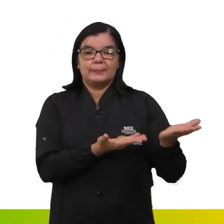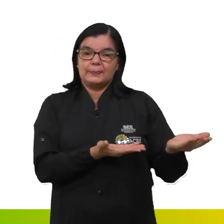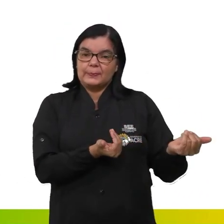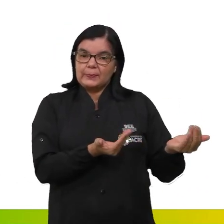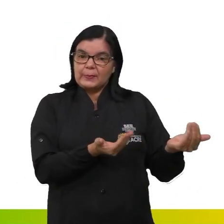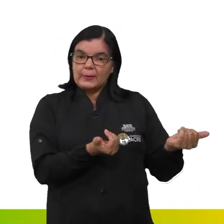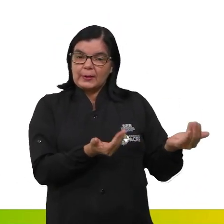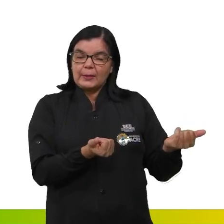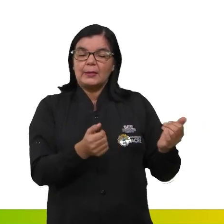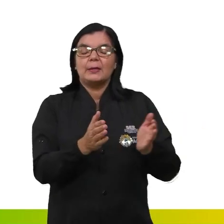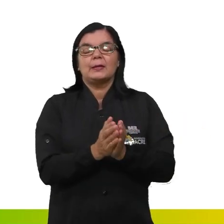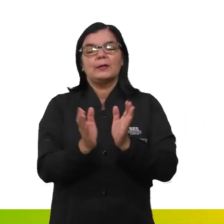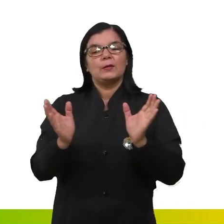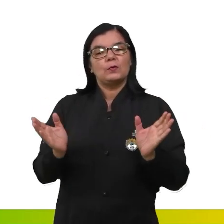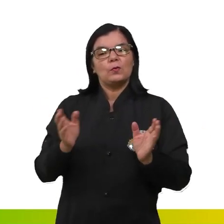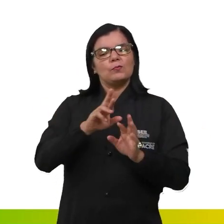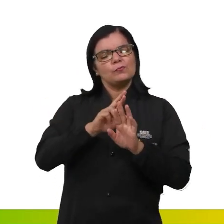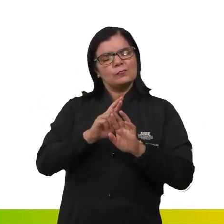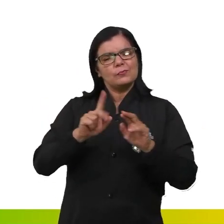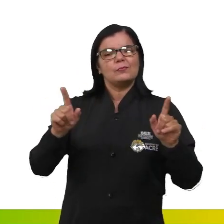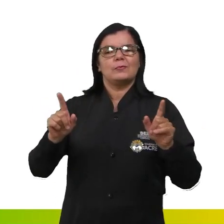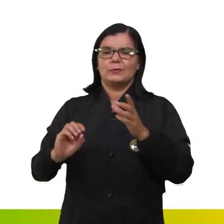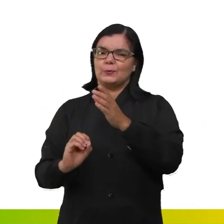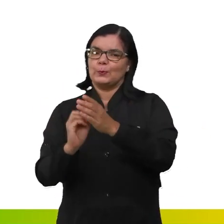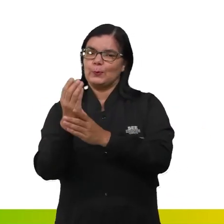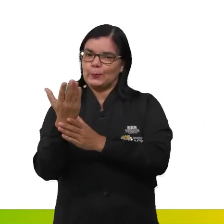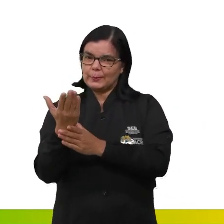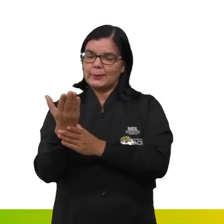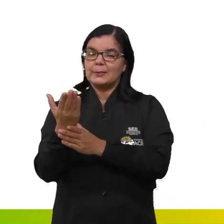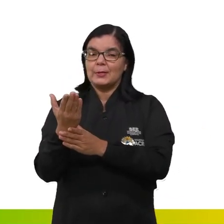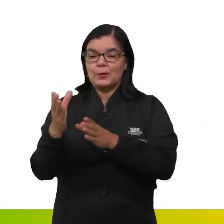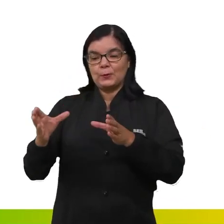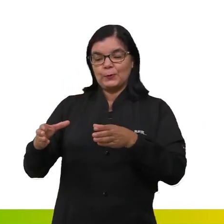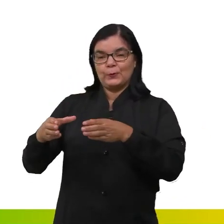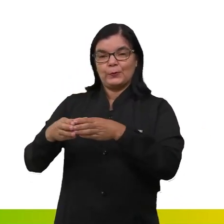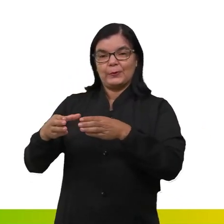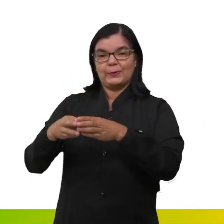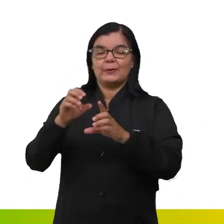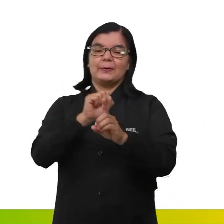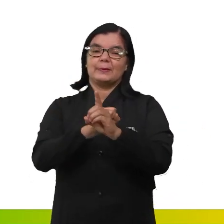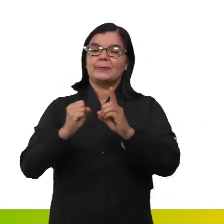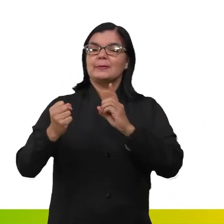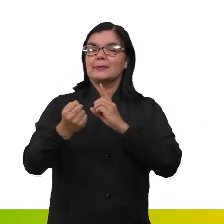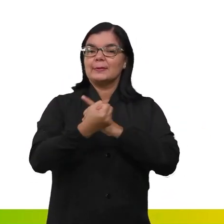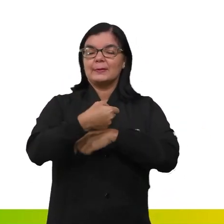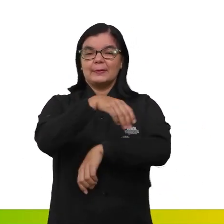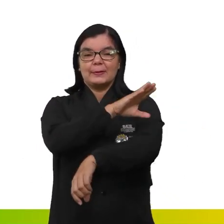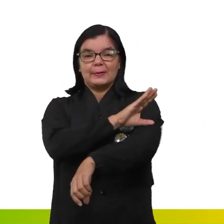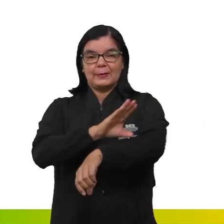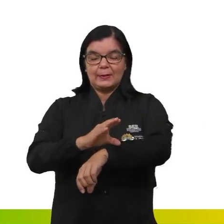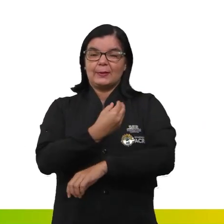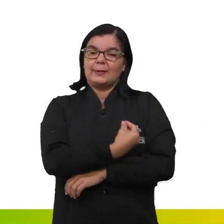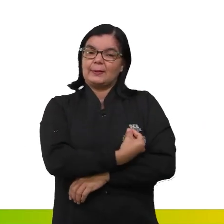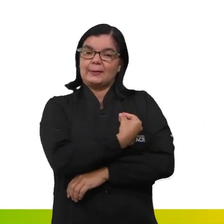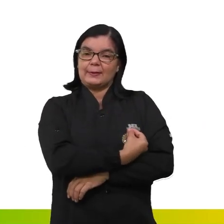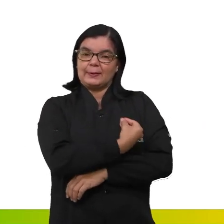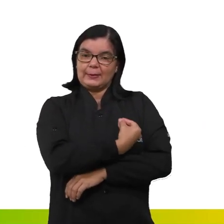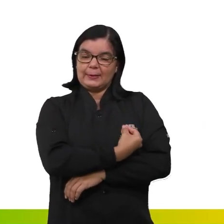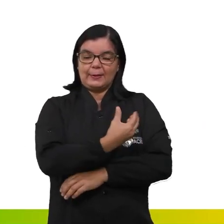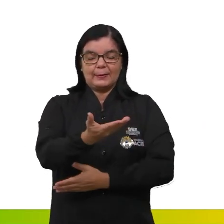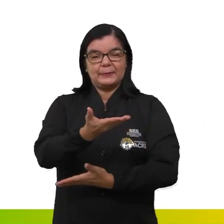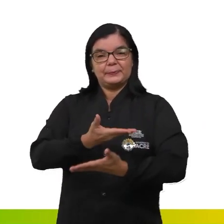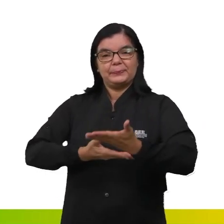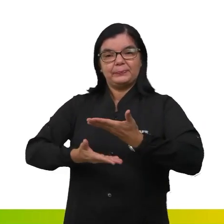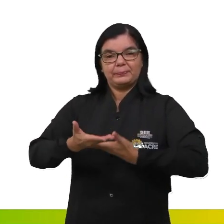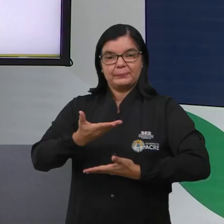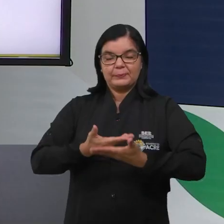juventude, com jovens de diferentes origens étnicas, sociais e culturais convivendo e